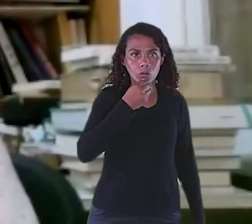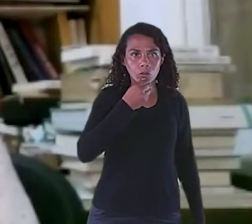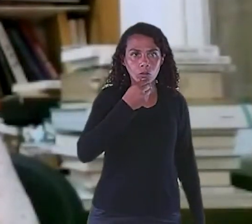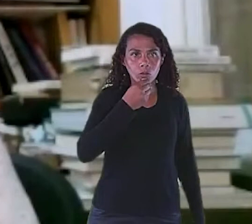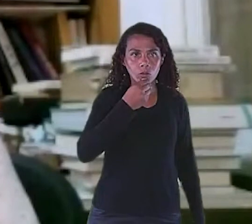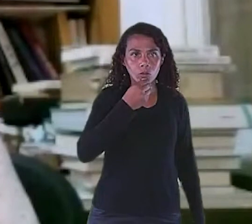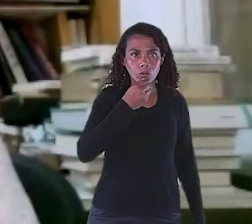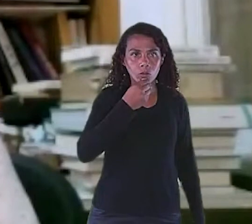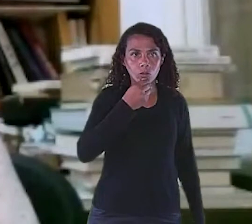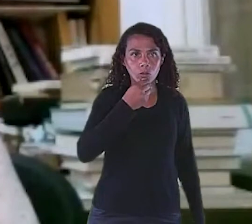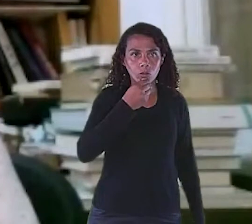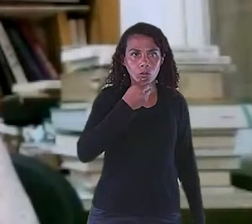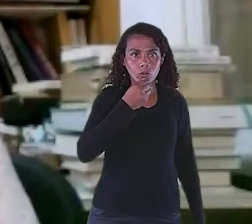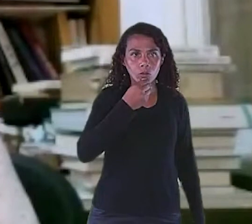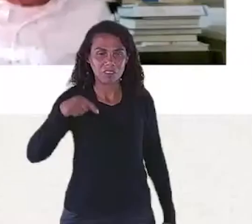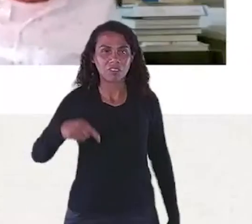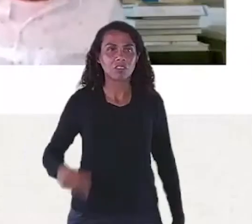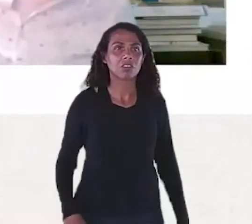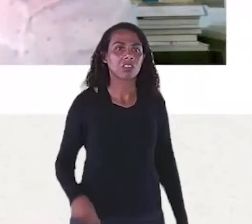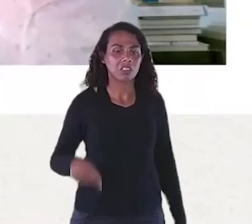Sodré. Ah!